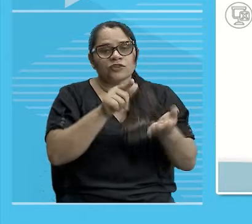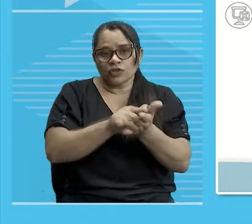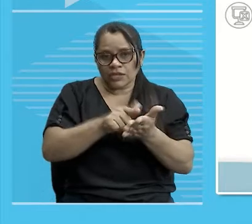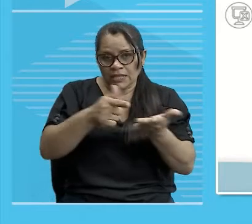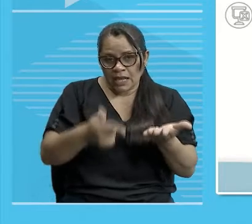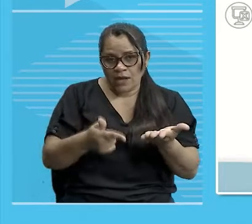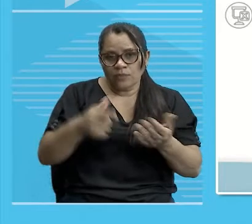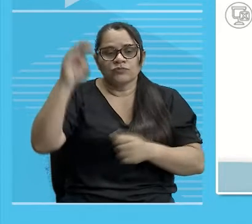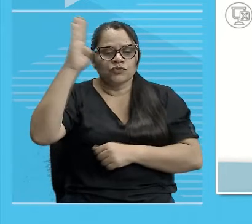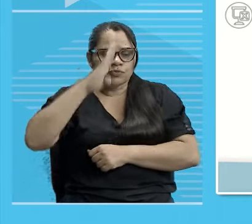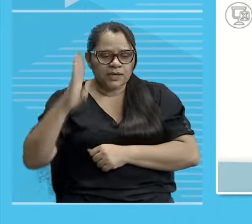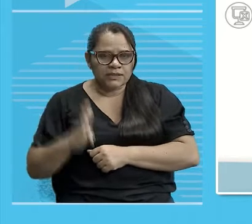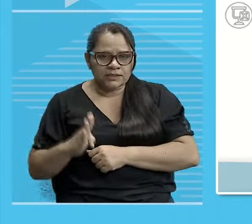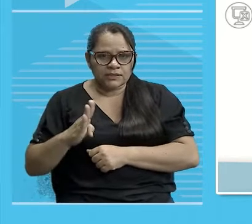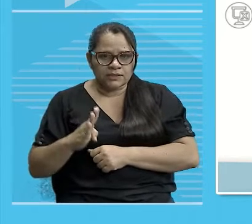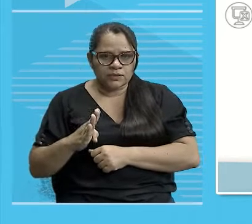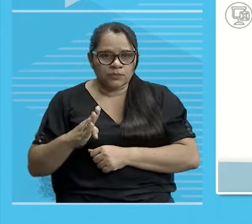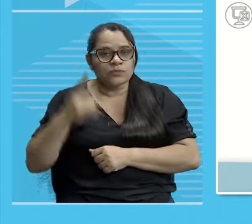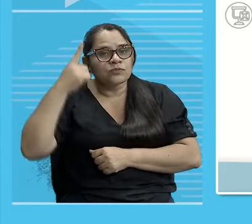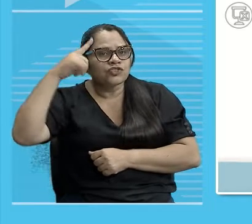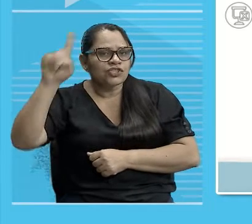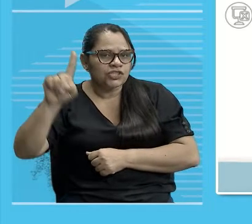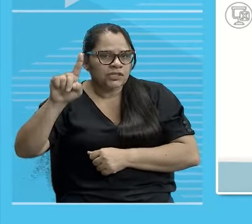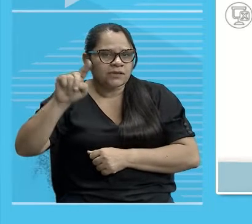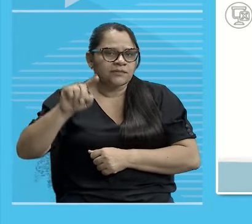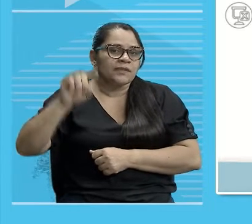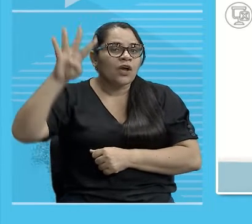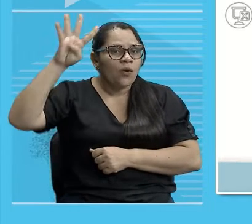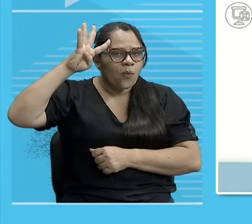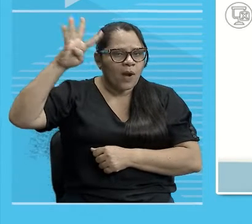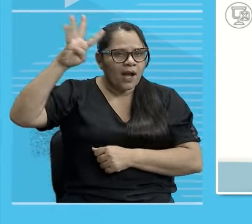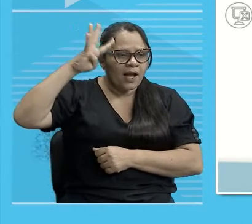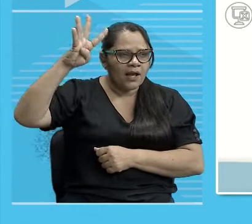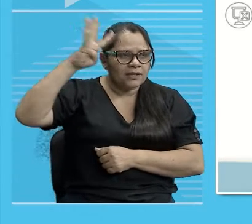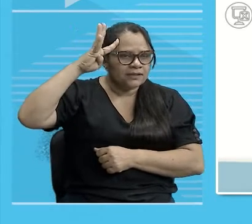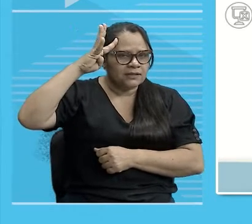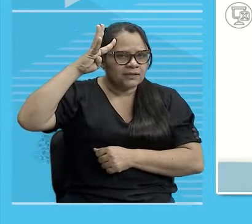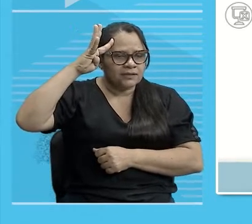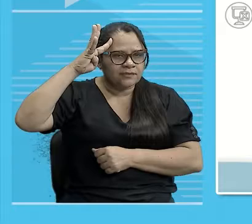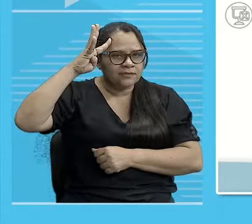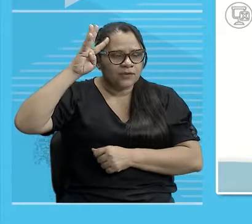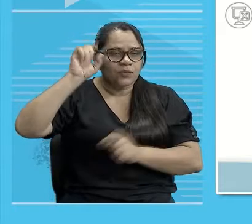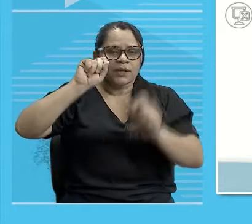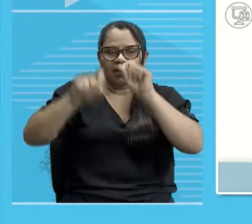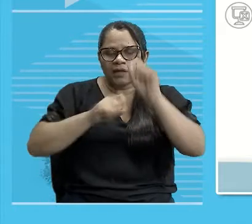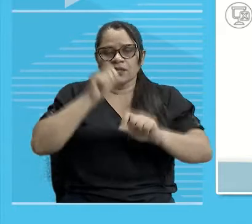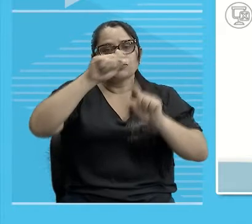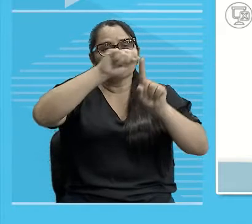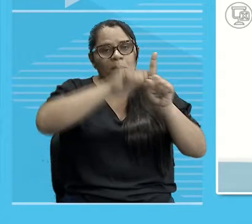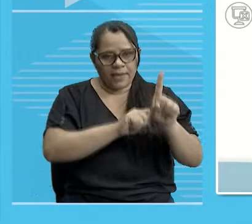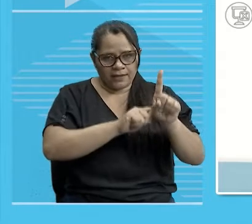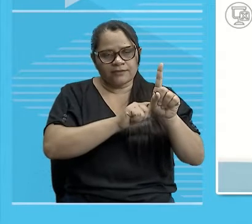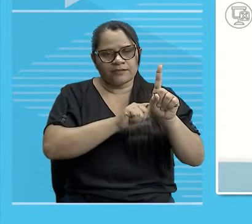Brasil quarta-feira 3 de janeiro de 1990